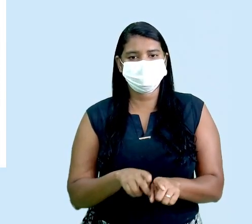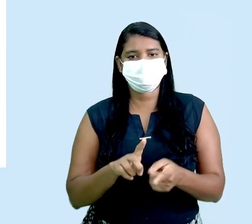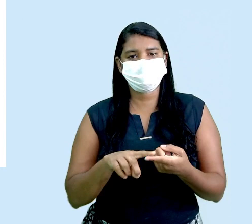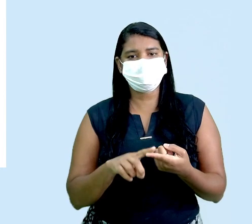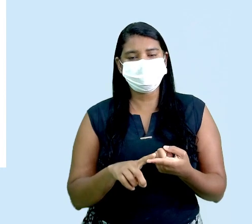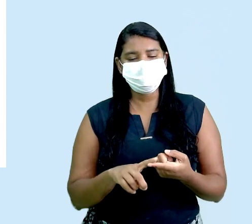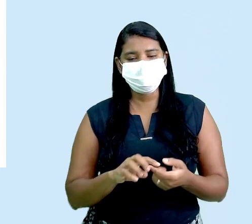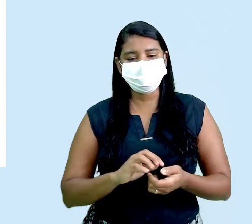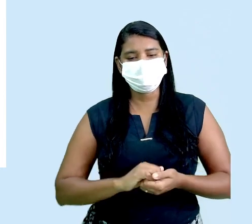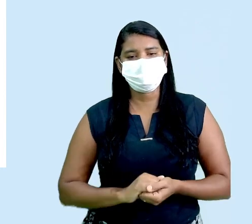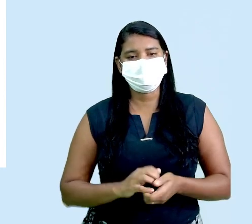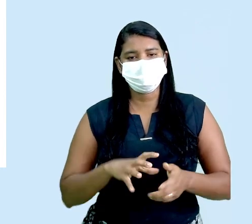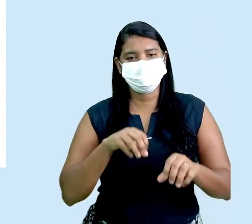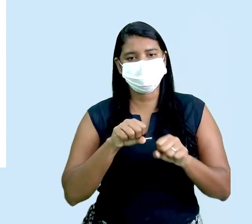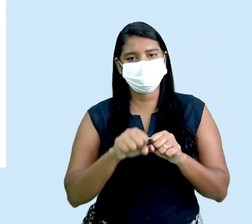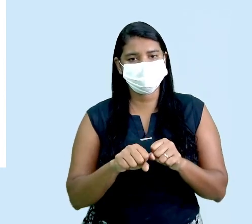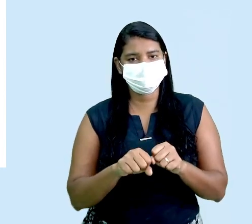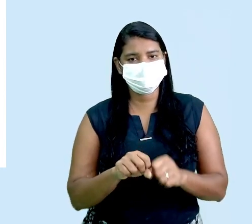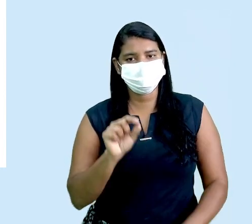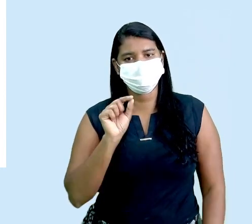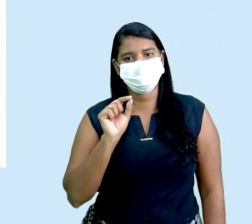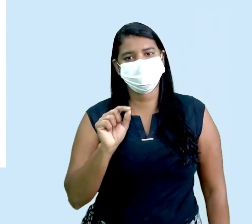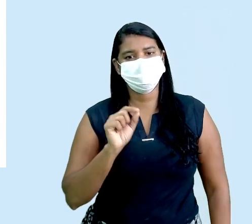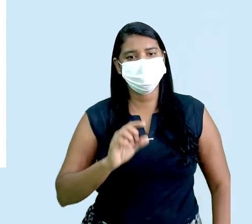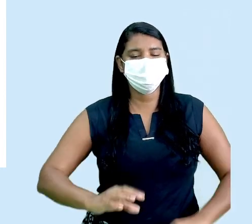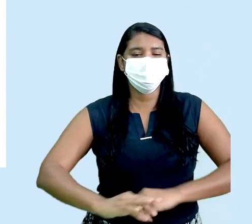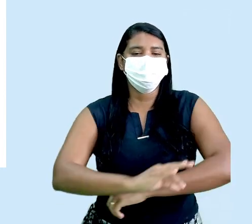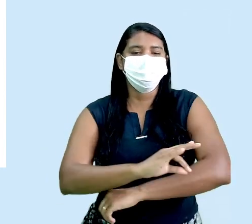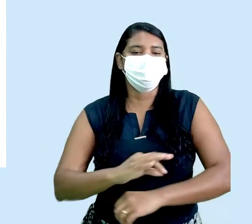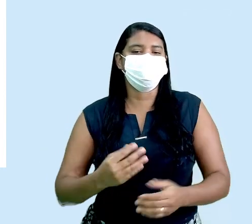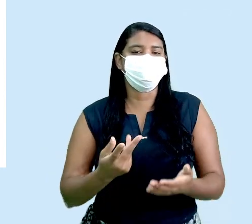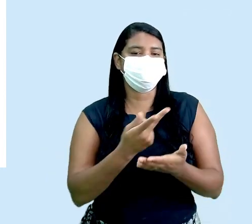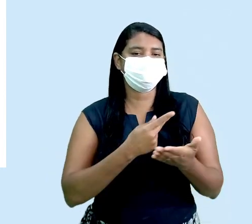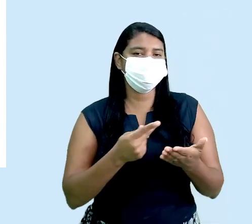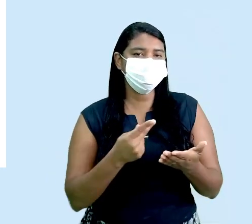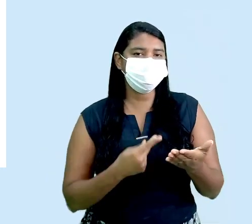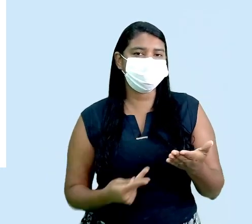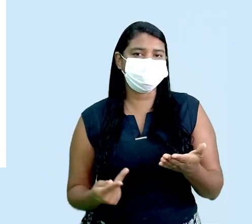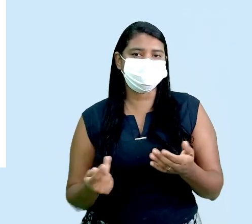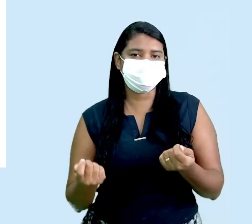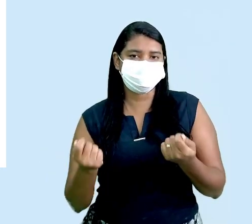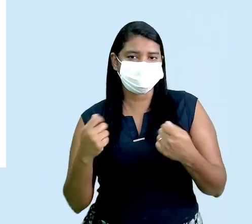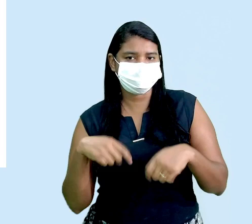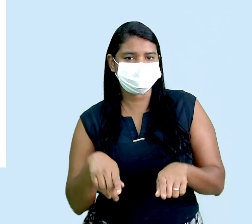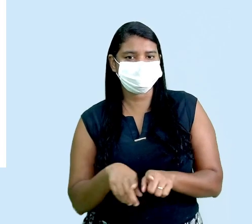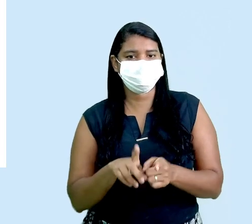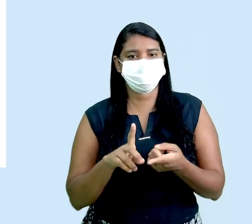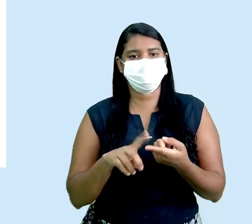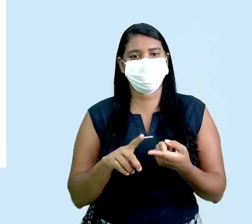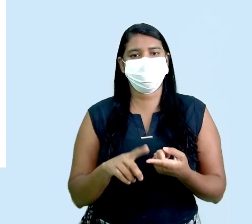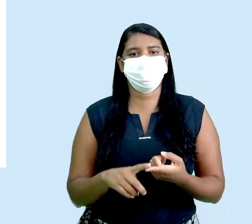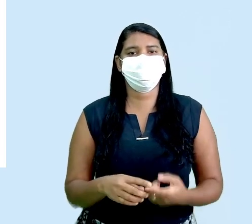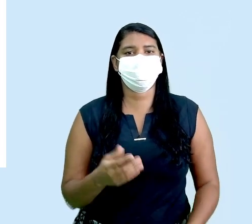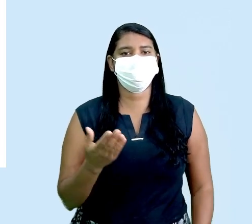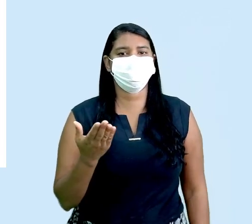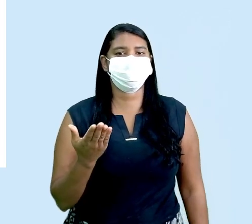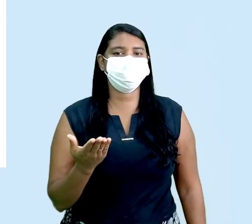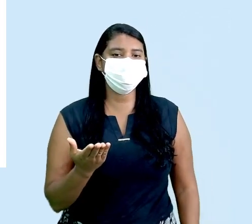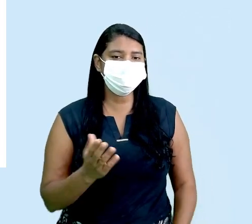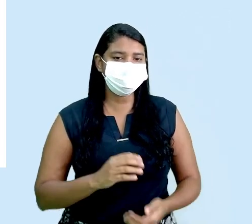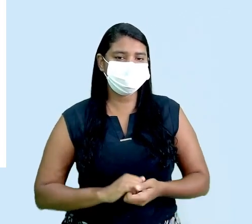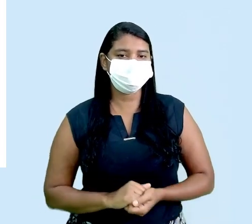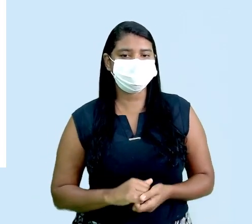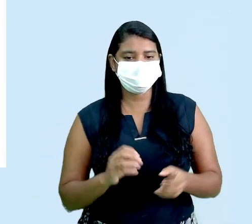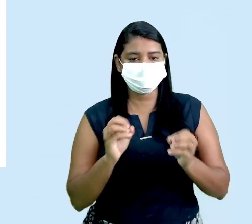ter uma formação em que o arquiteto e designer tem essa capacidade, né, de você